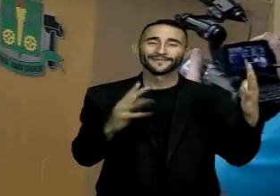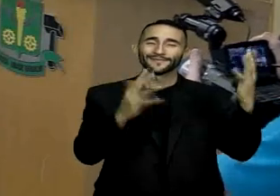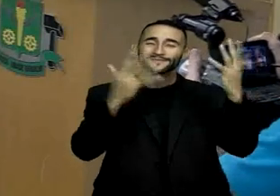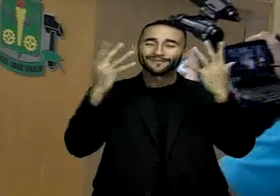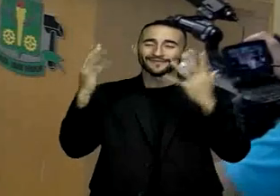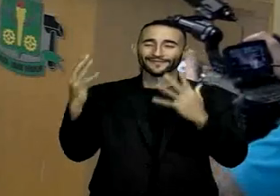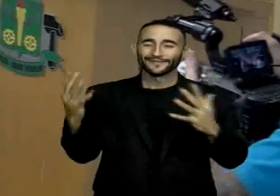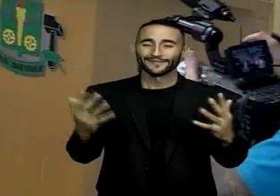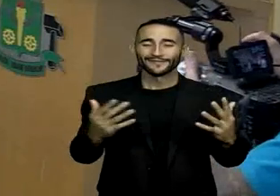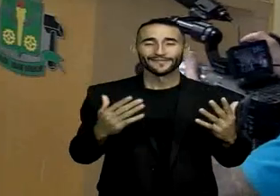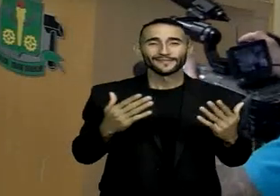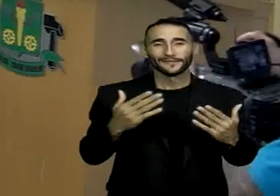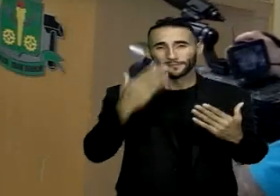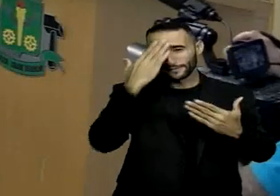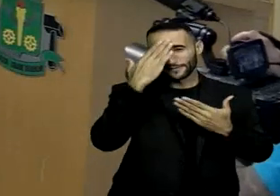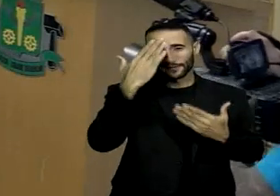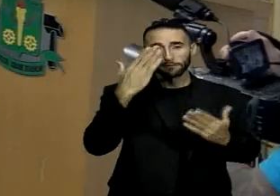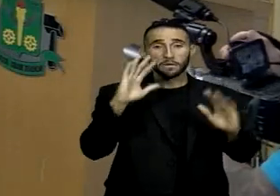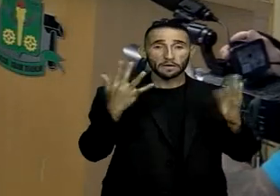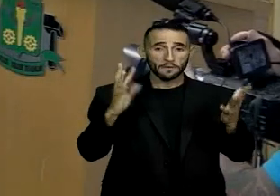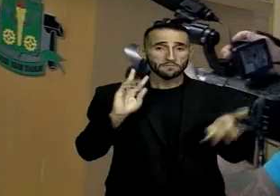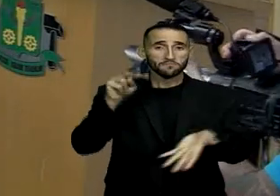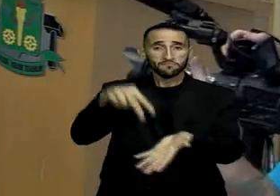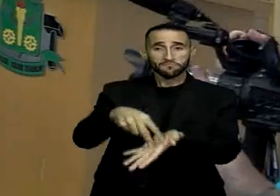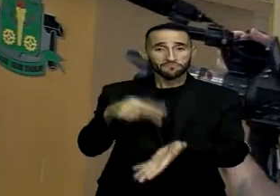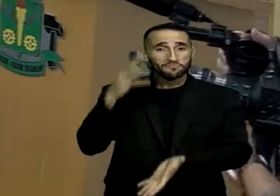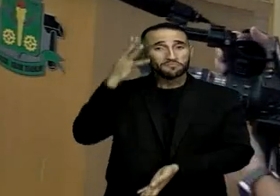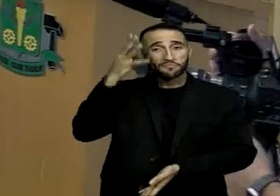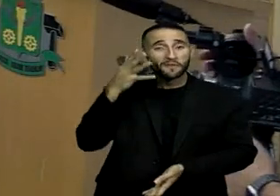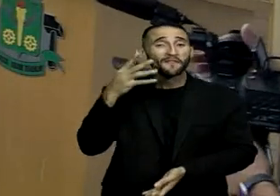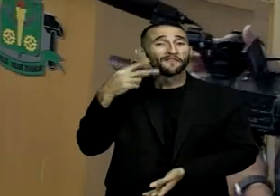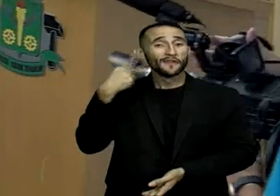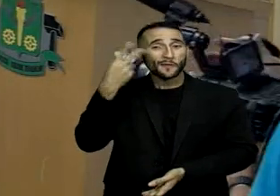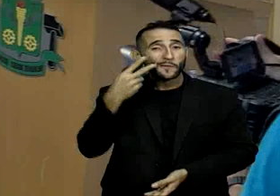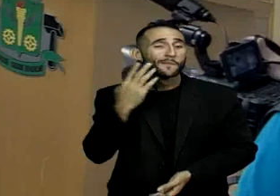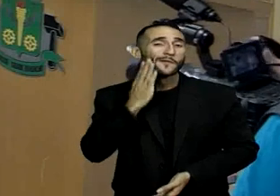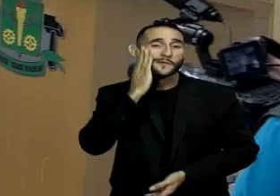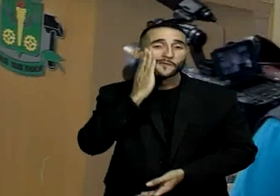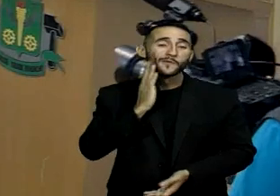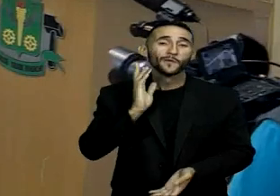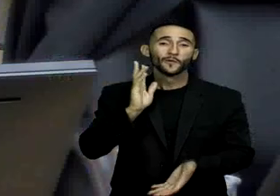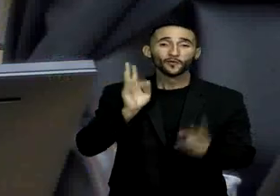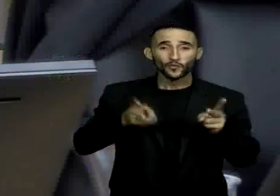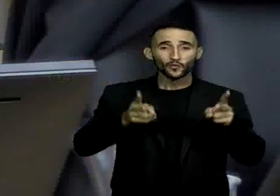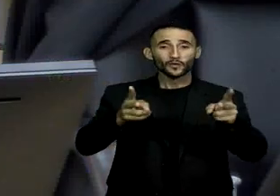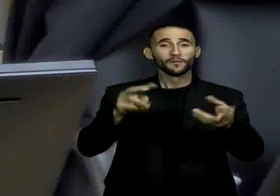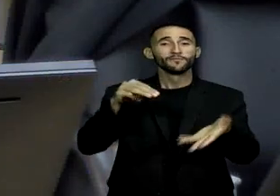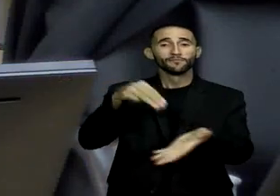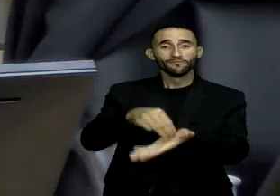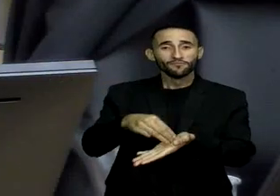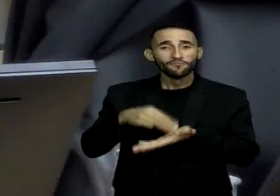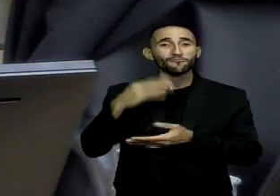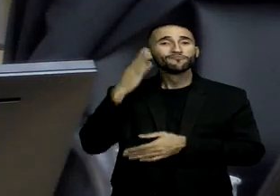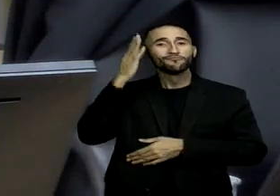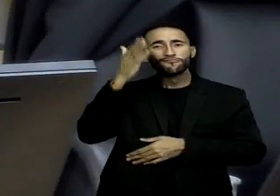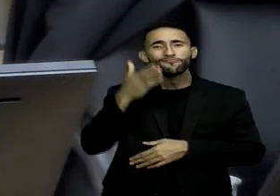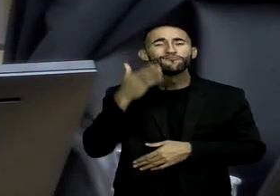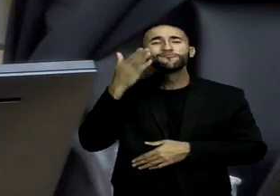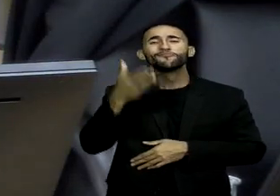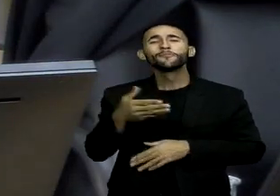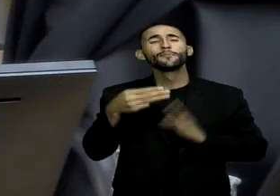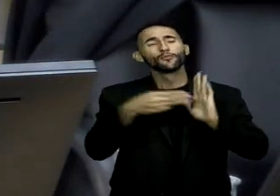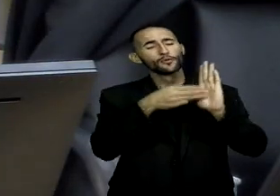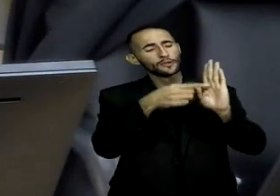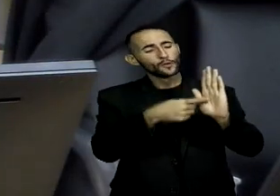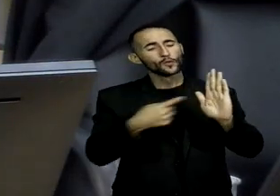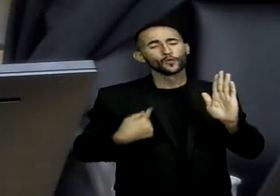Muito obrigado, parabéns pelas palavras, nobre vereador Paulo Júnior. Continua em discussão a moção de congratulações